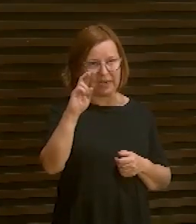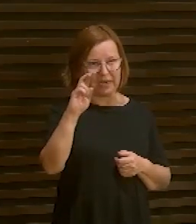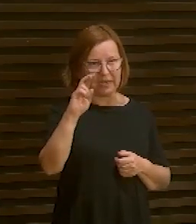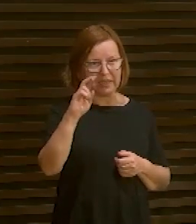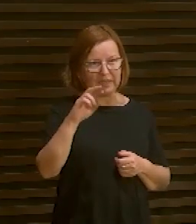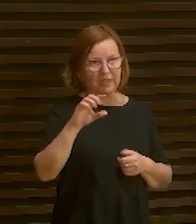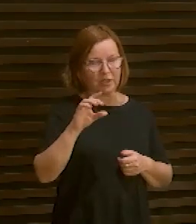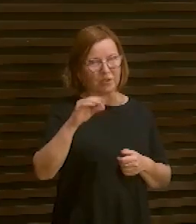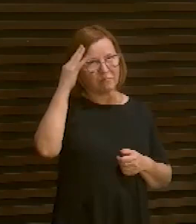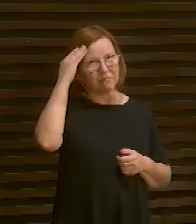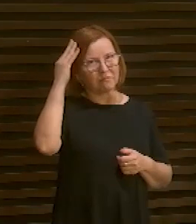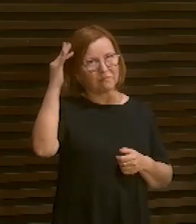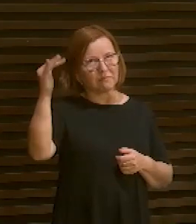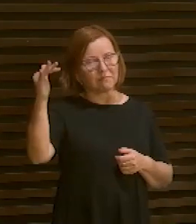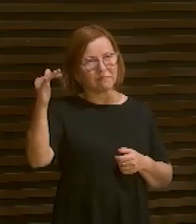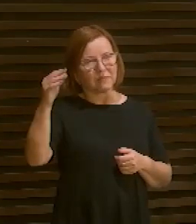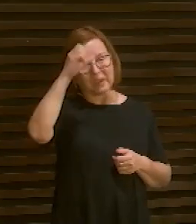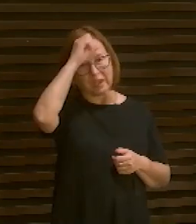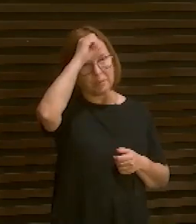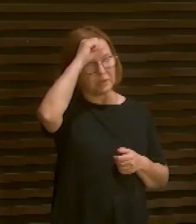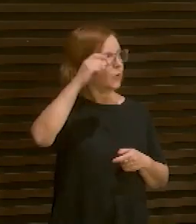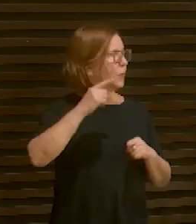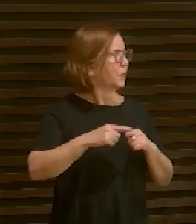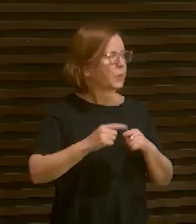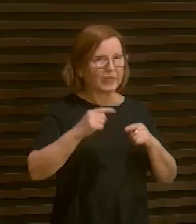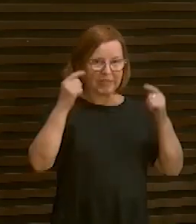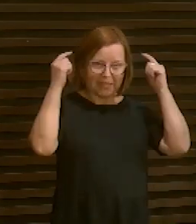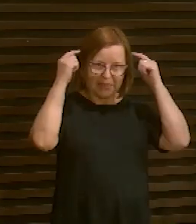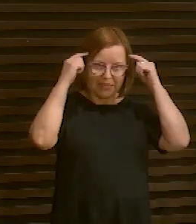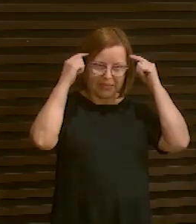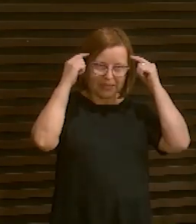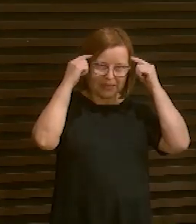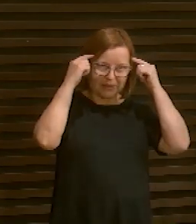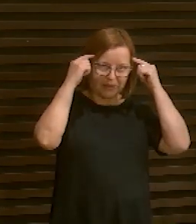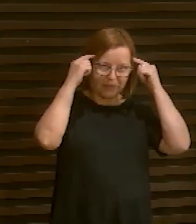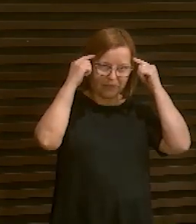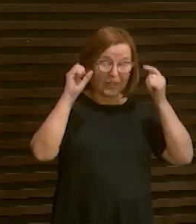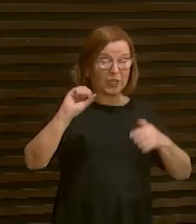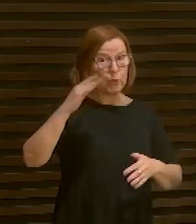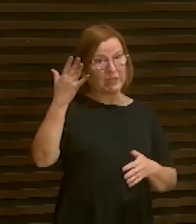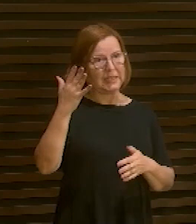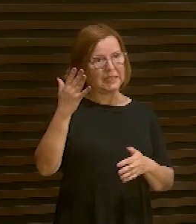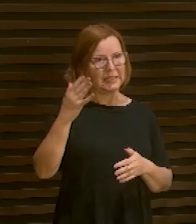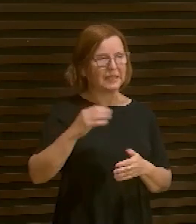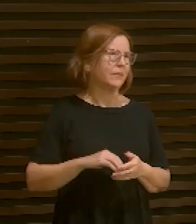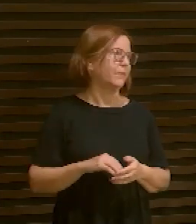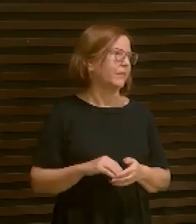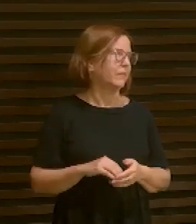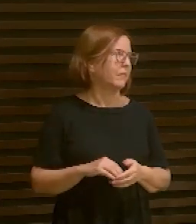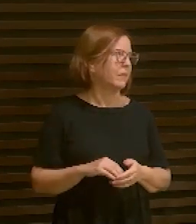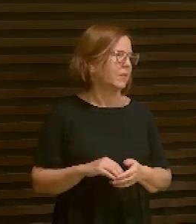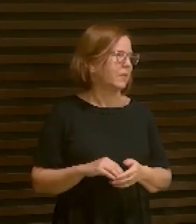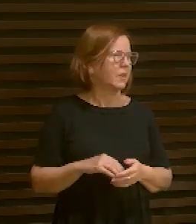Ele aprendeu porque é aqui que se trava tudo. Não vai me contar que você não